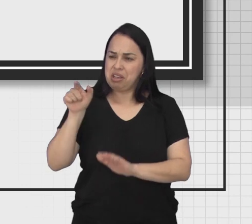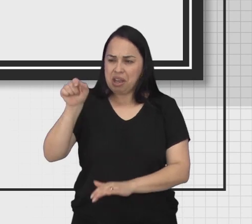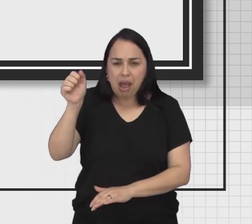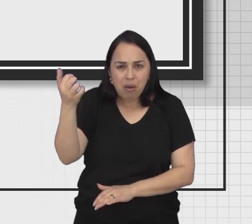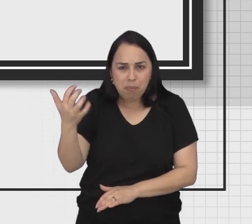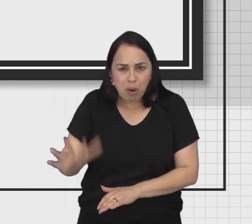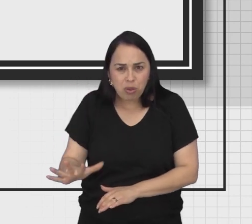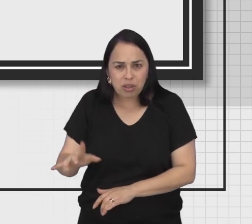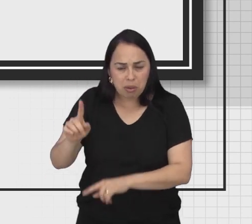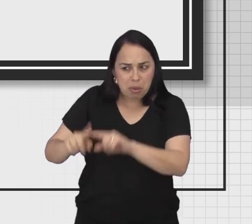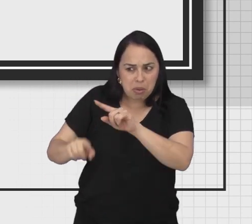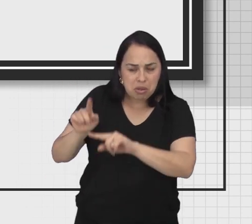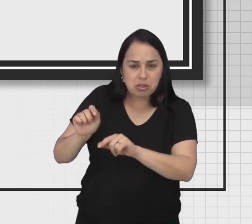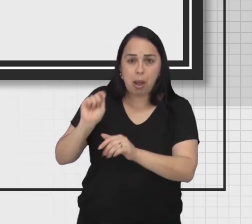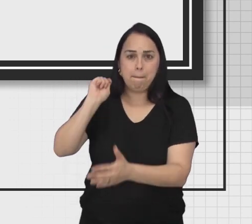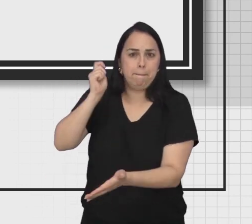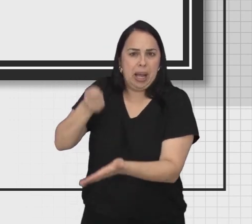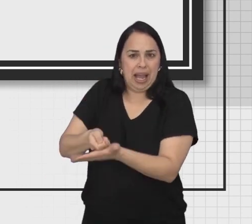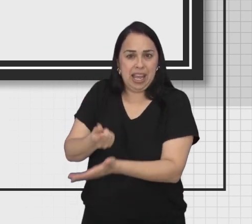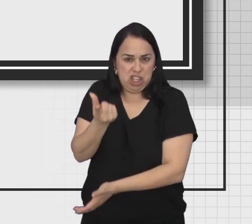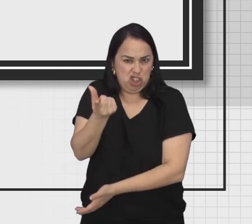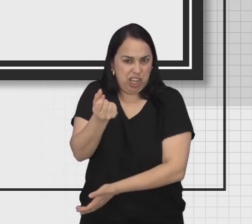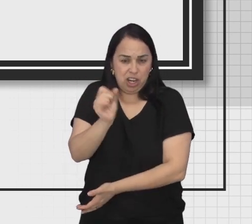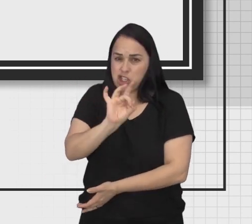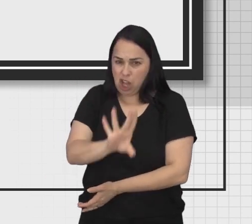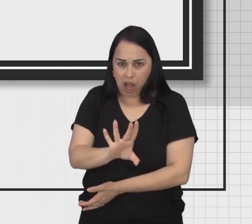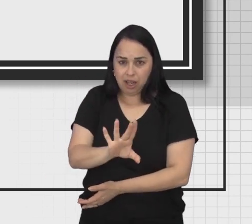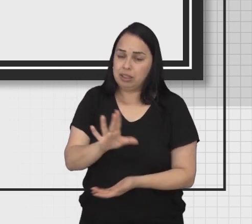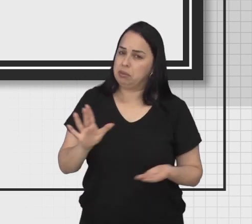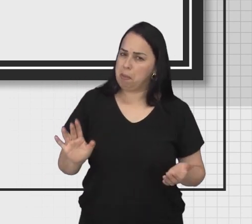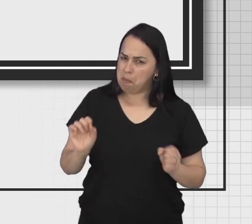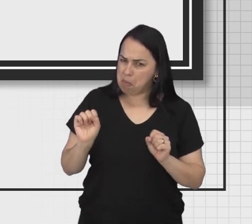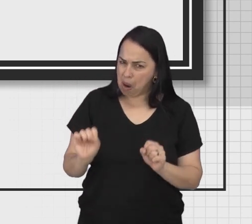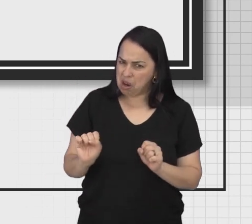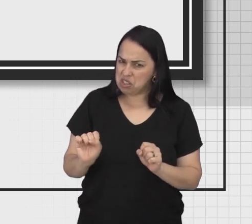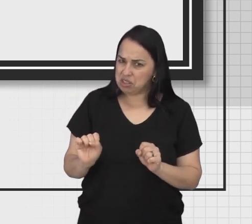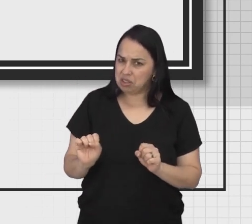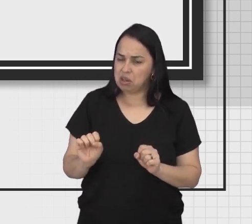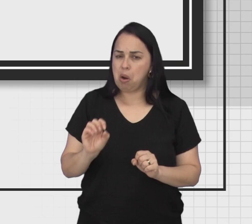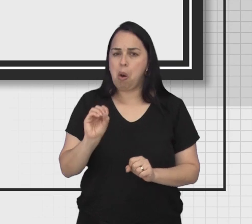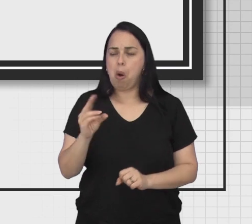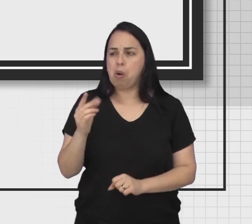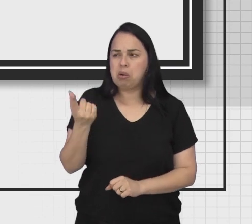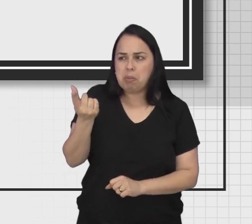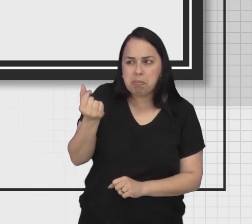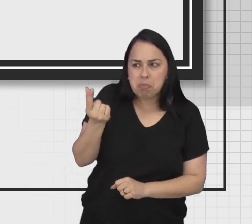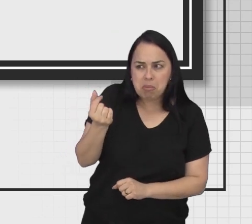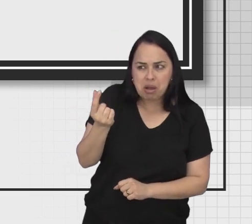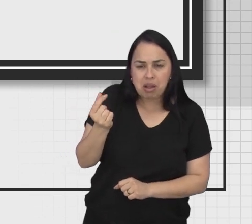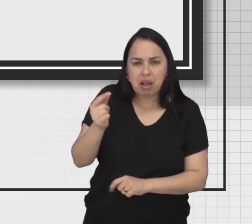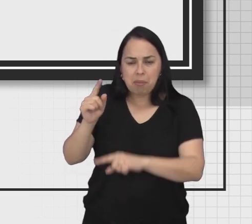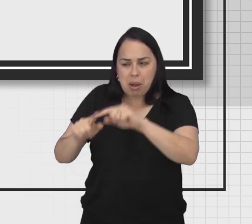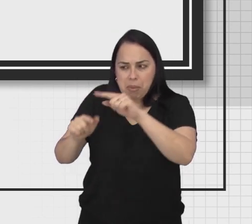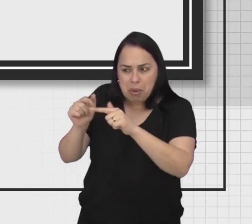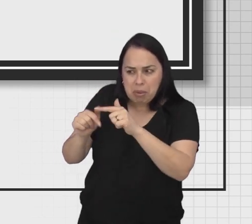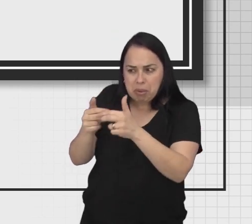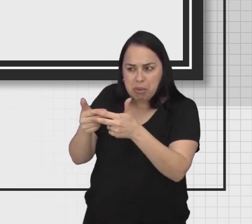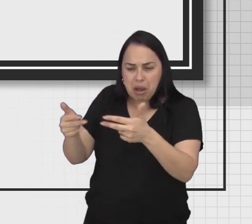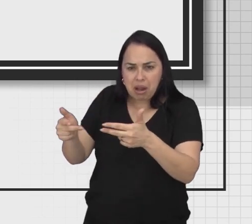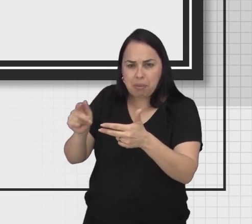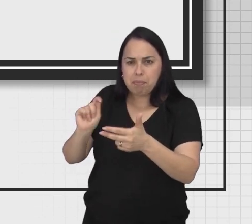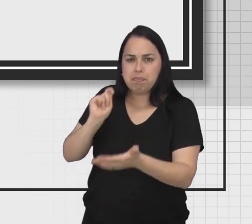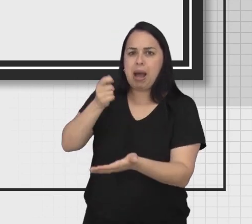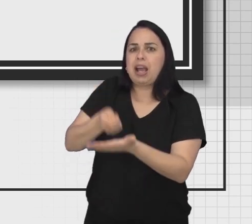em promoção só pode ser pago em dinheiro? É permitido negar aos itens promocionais outras formas de pagamento?